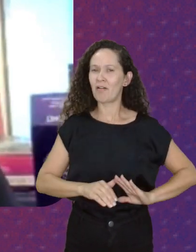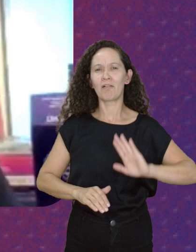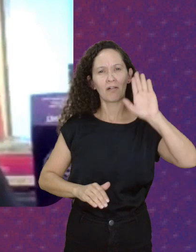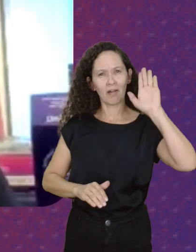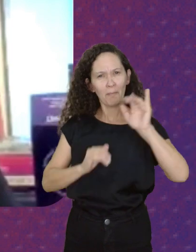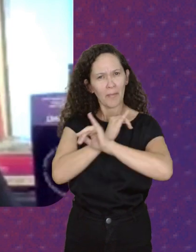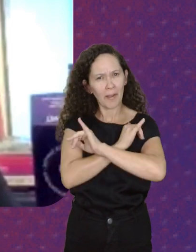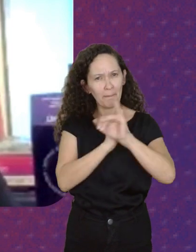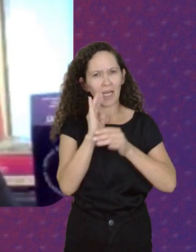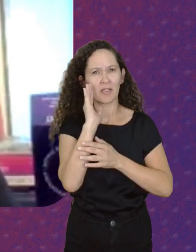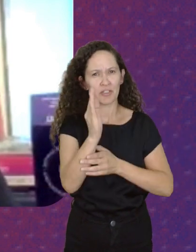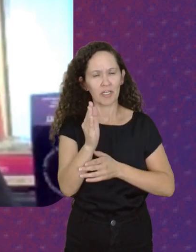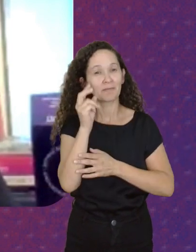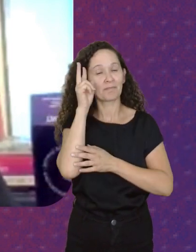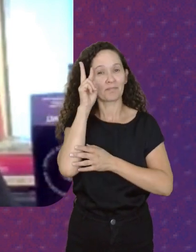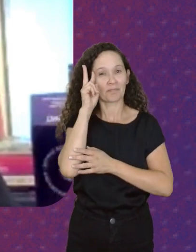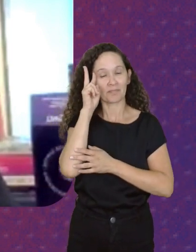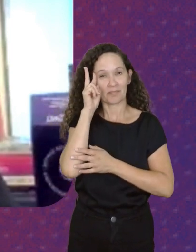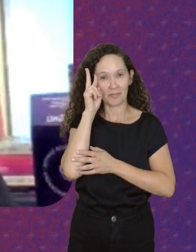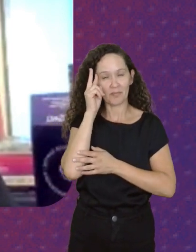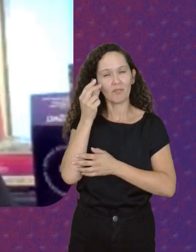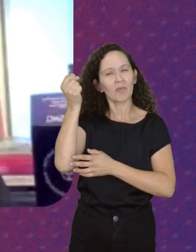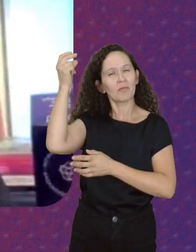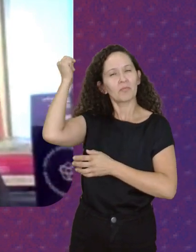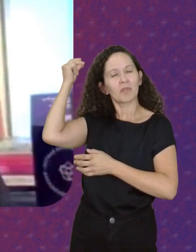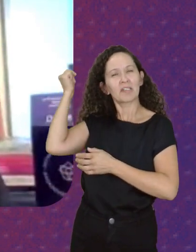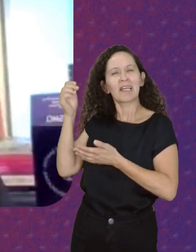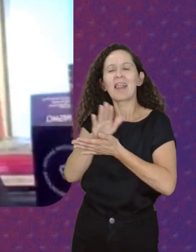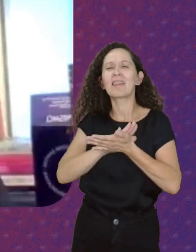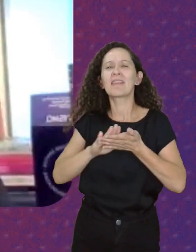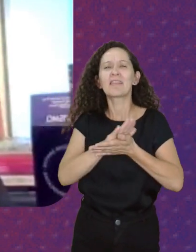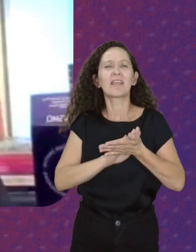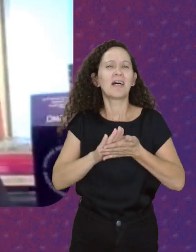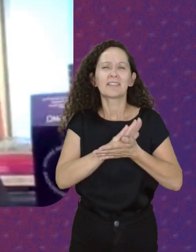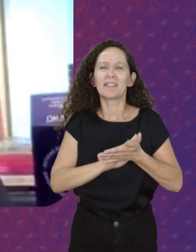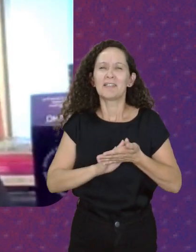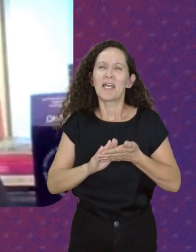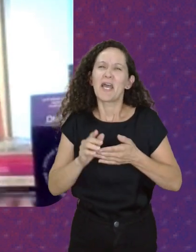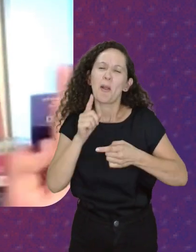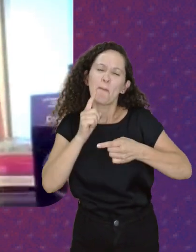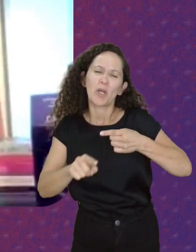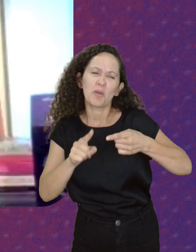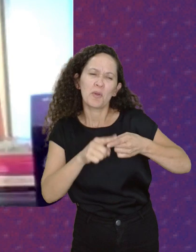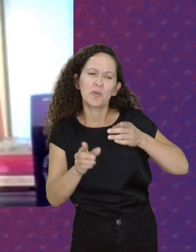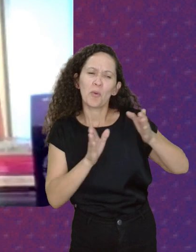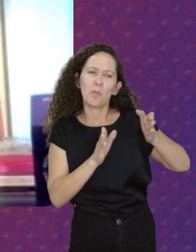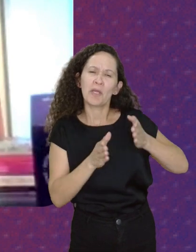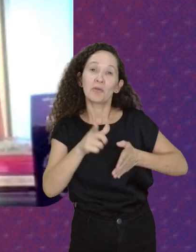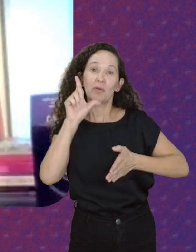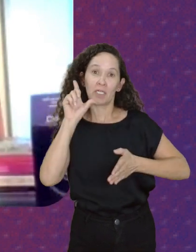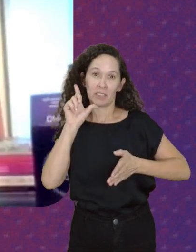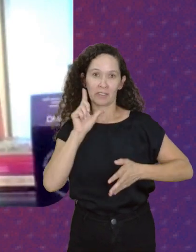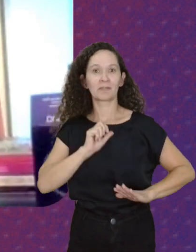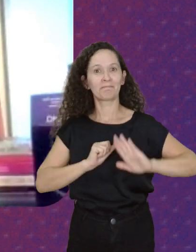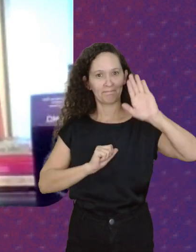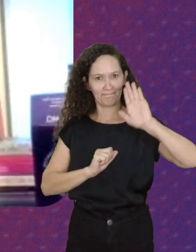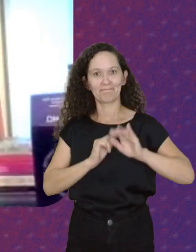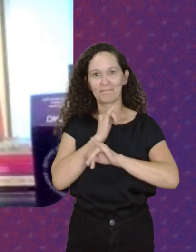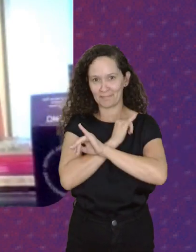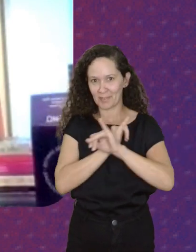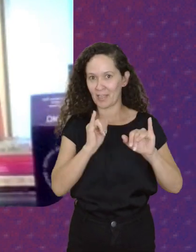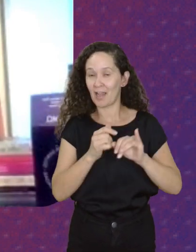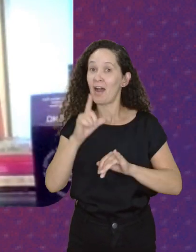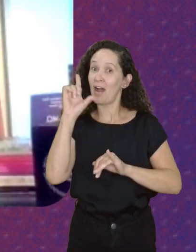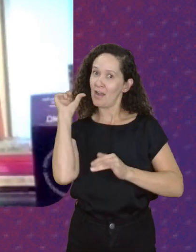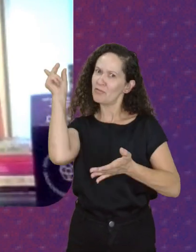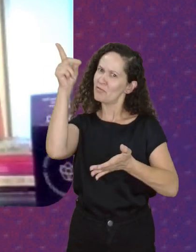campanha, deve se lembrar que no passado quase nada se podia fazer durante o período de pré-campanha, antes de se